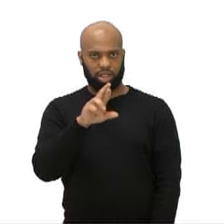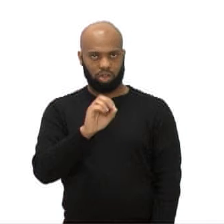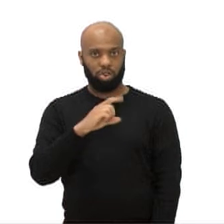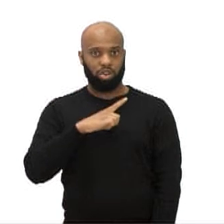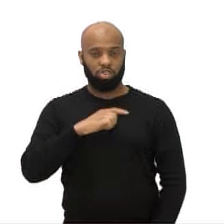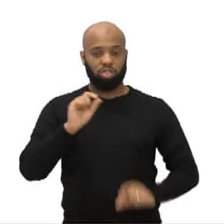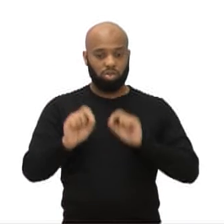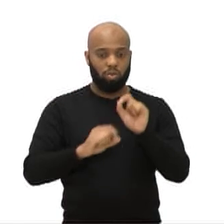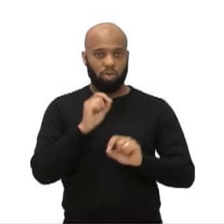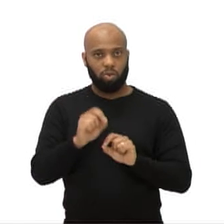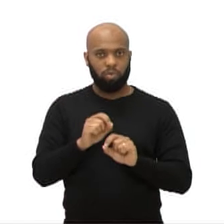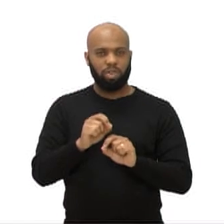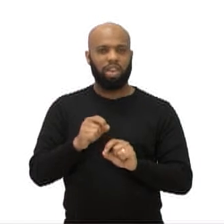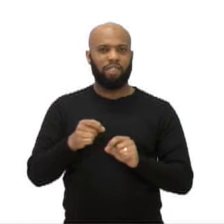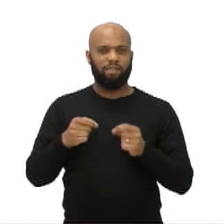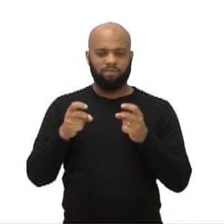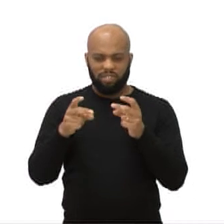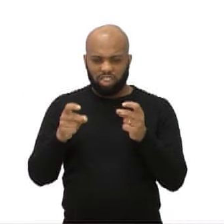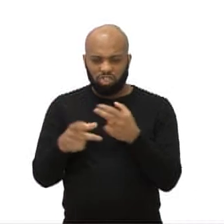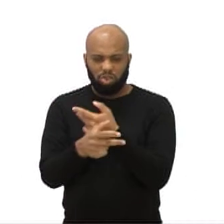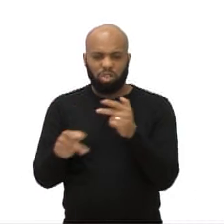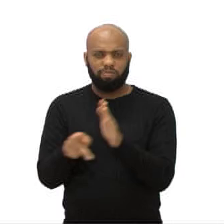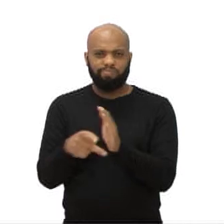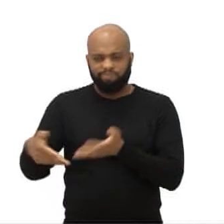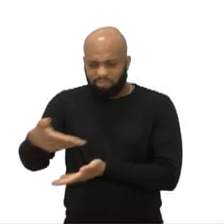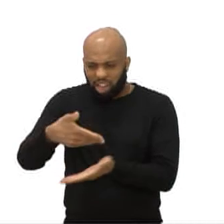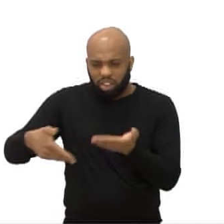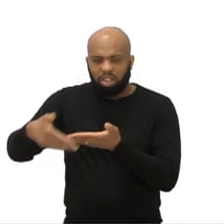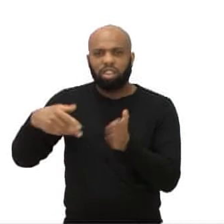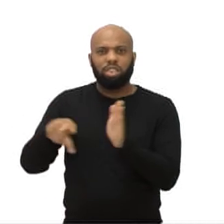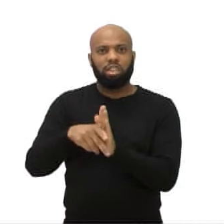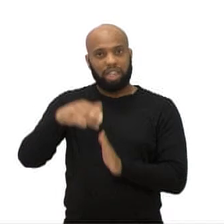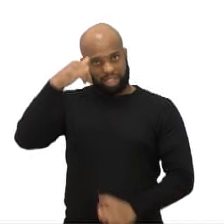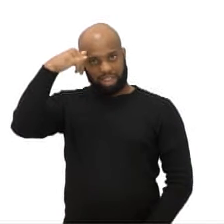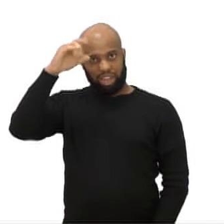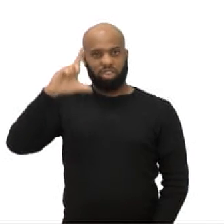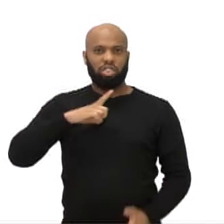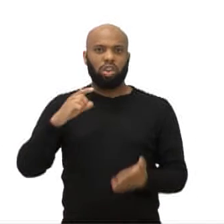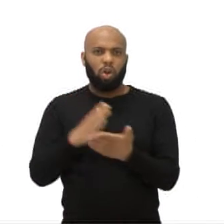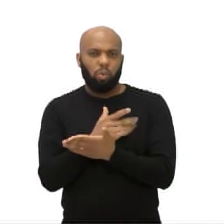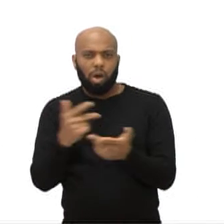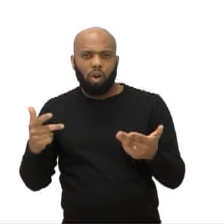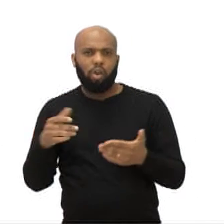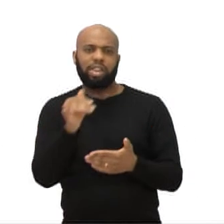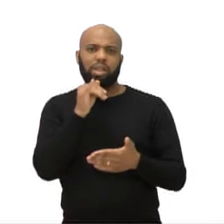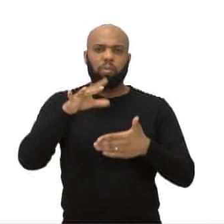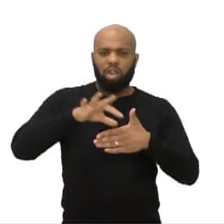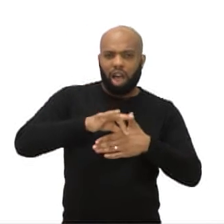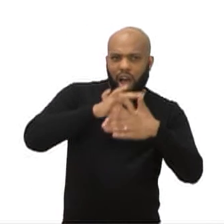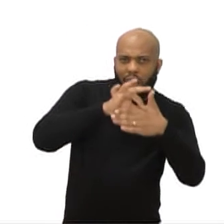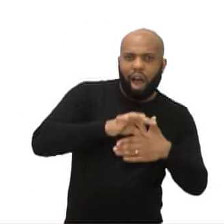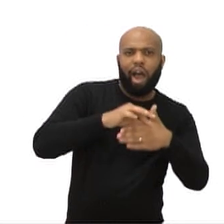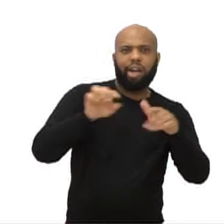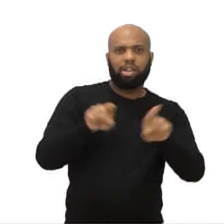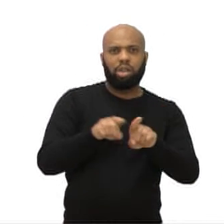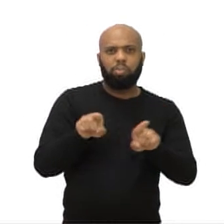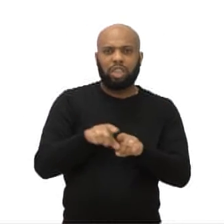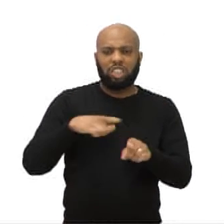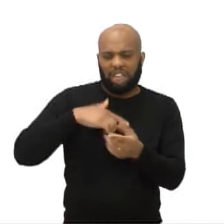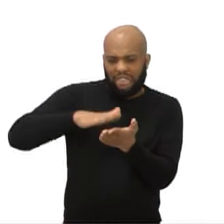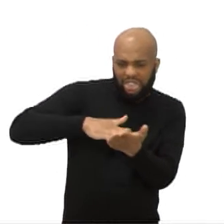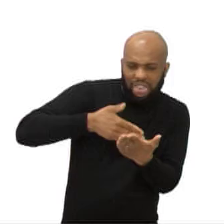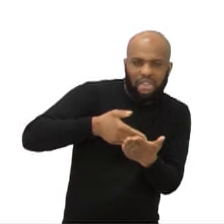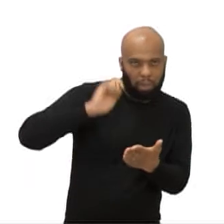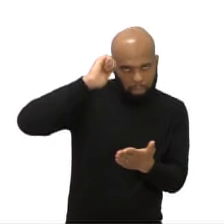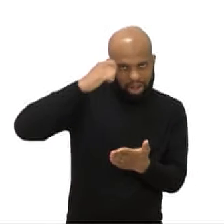criação de gado e produtos como couro, sebo, graxa e o charque, que é a carne salgada, eram vendidos para